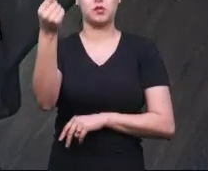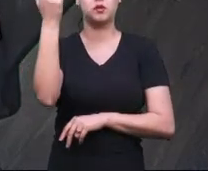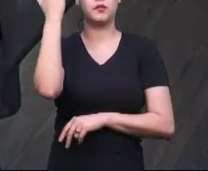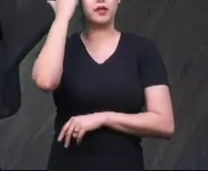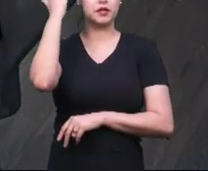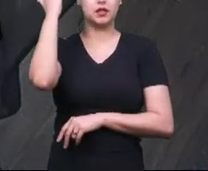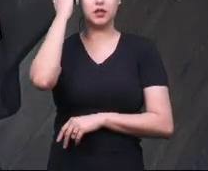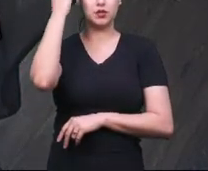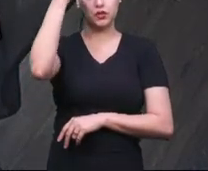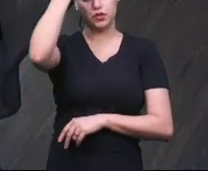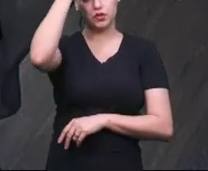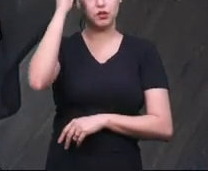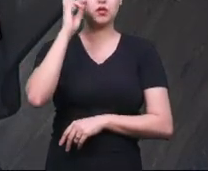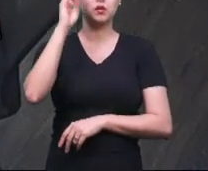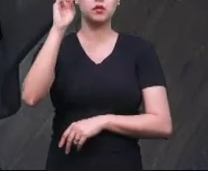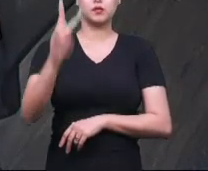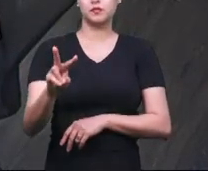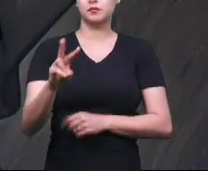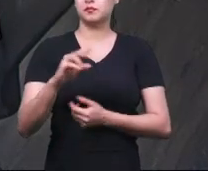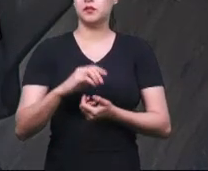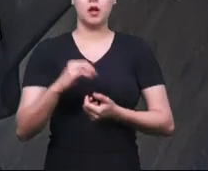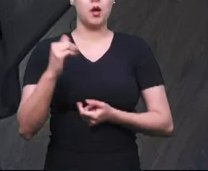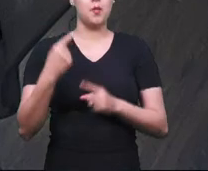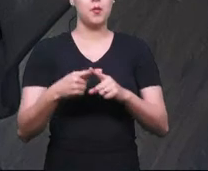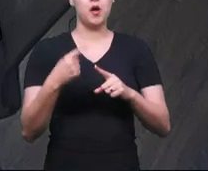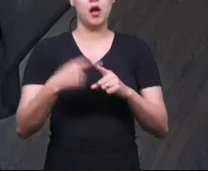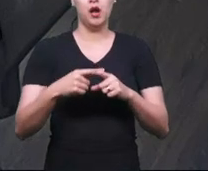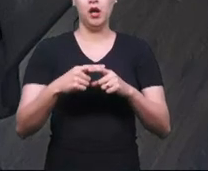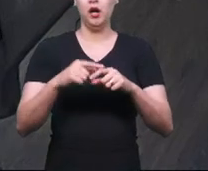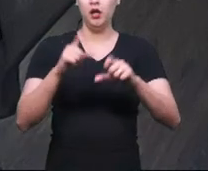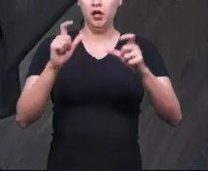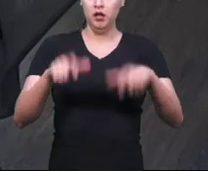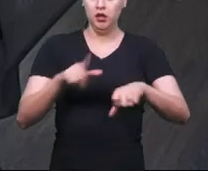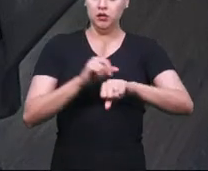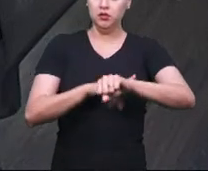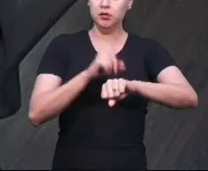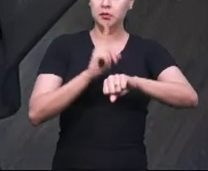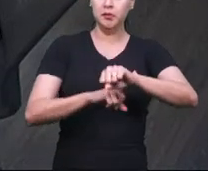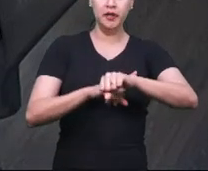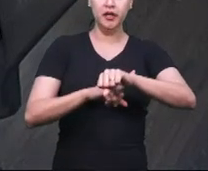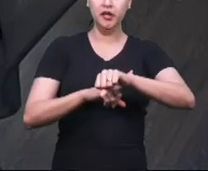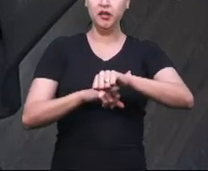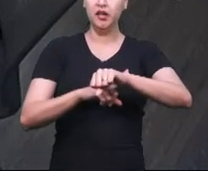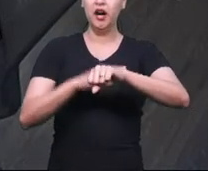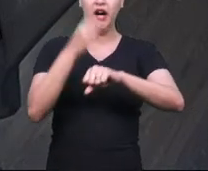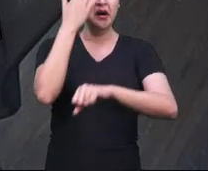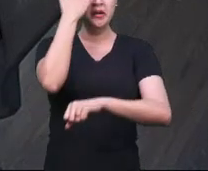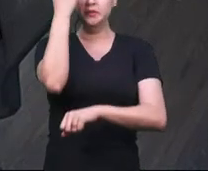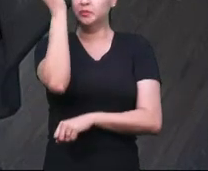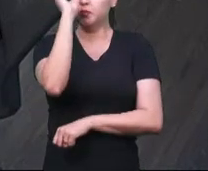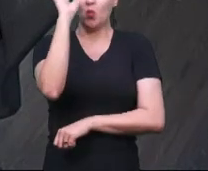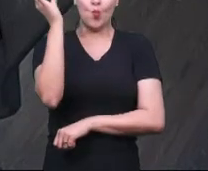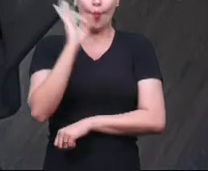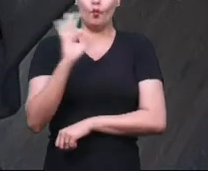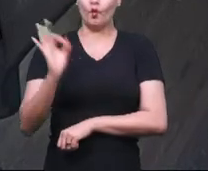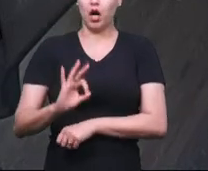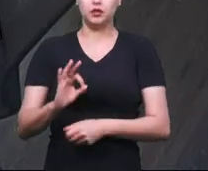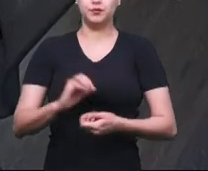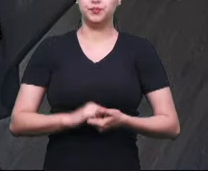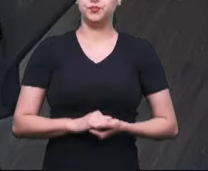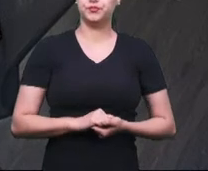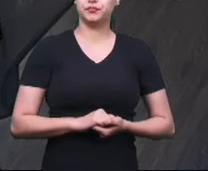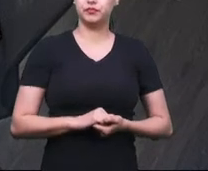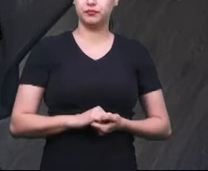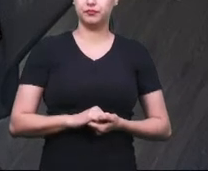naquele momento de entender a visão. E a visão foi que vieram 2 anjos com um balde de prata, cada